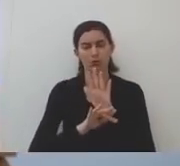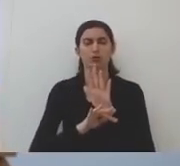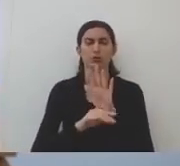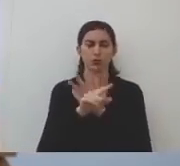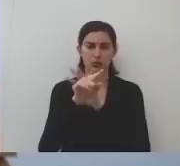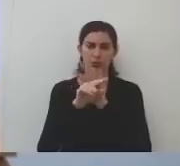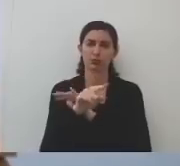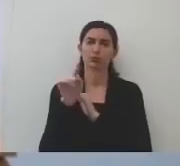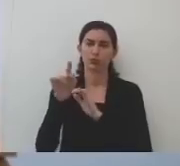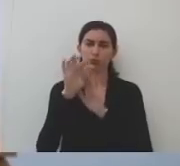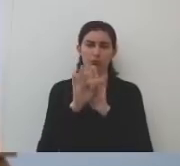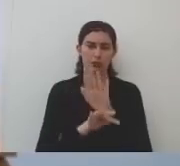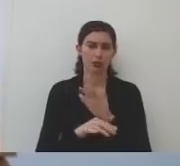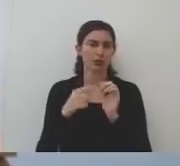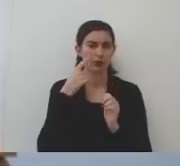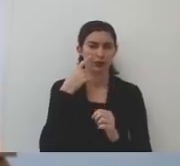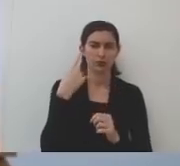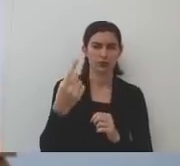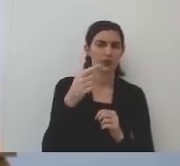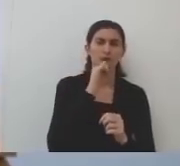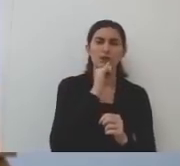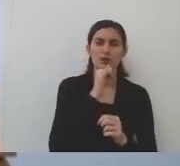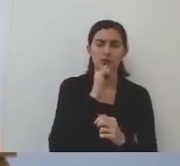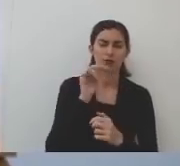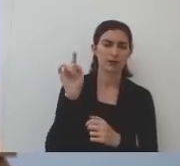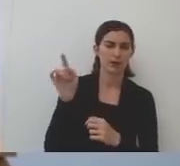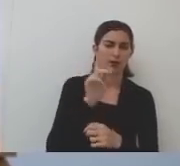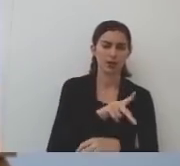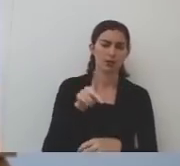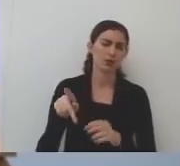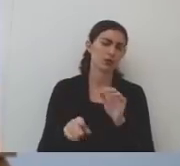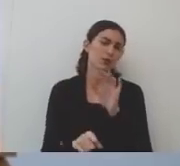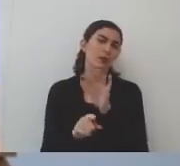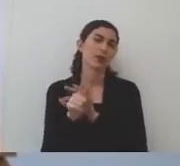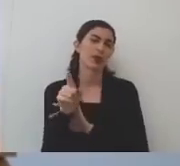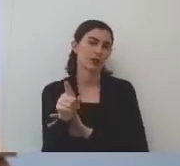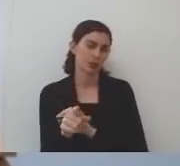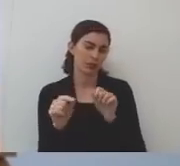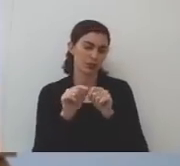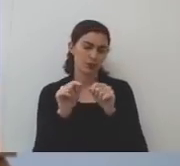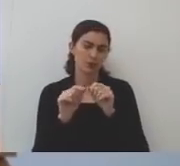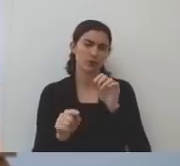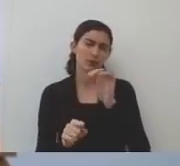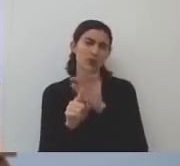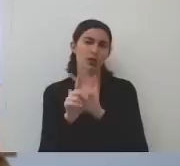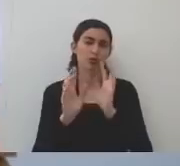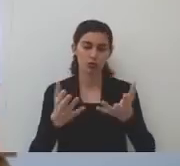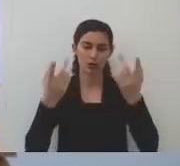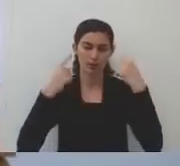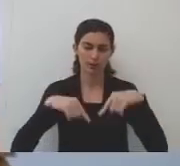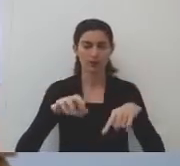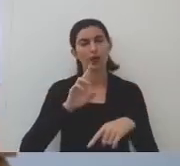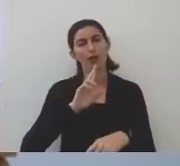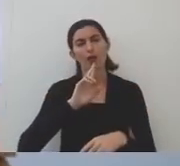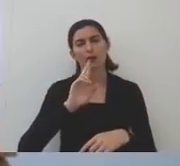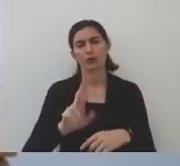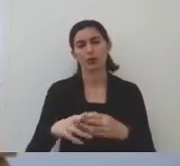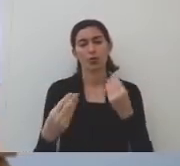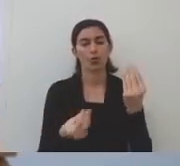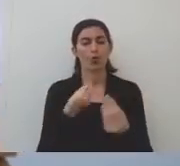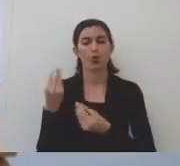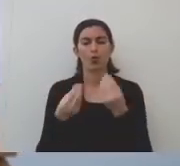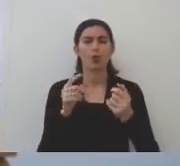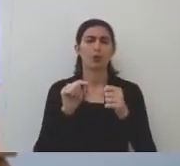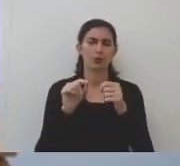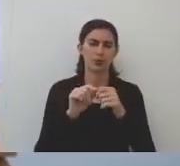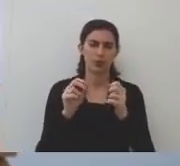questionamento levantado. Vocês viram ali no exemplo, o professor perguntou, fez a pergunta e já disse automaticamente como isso